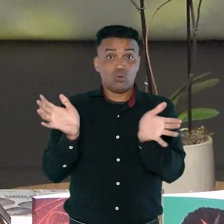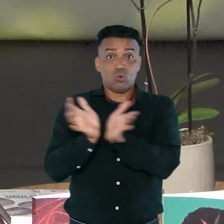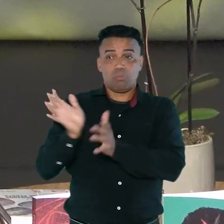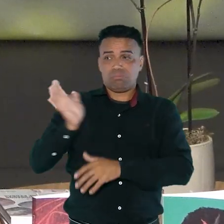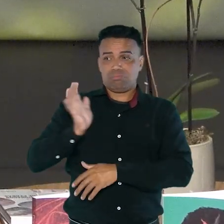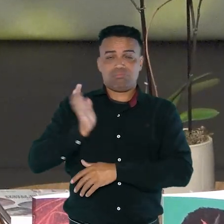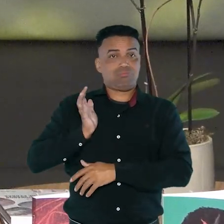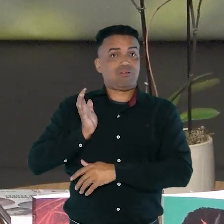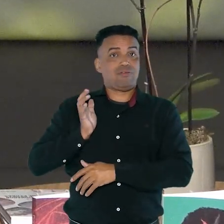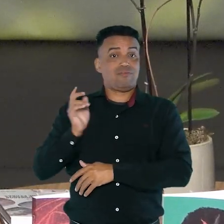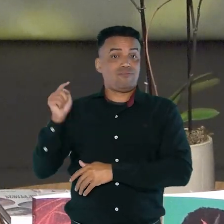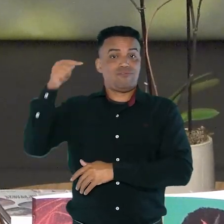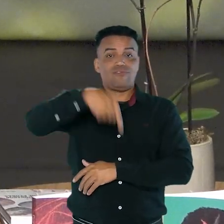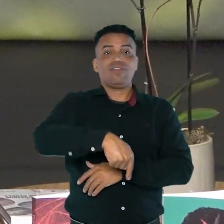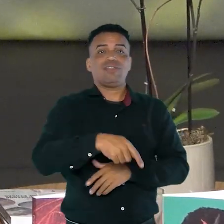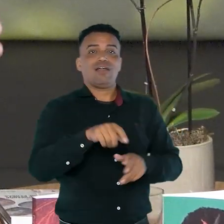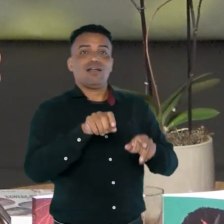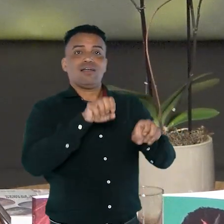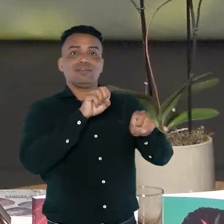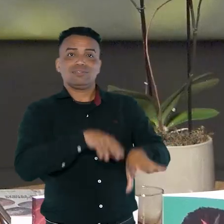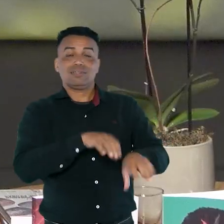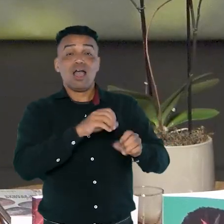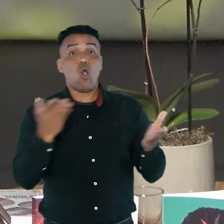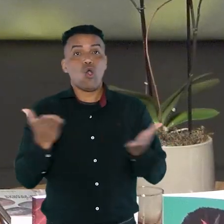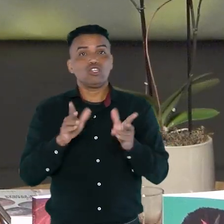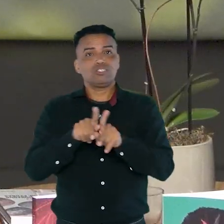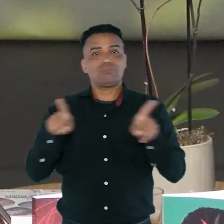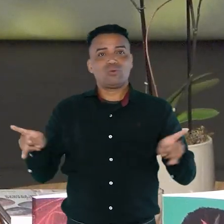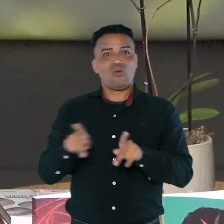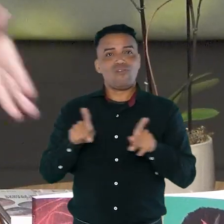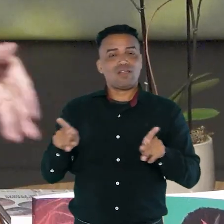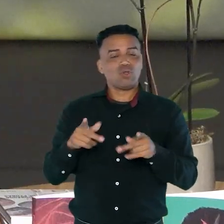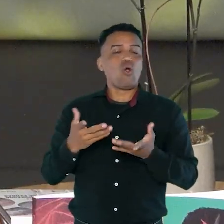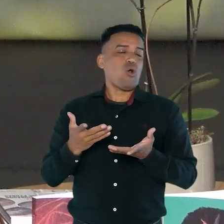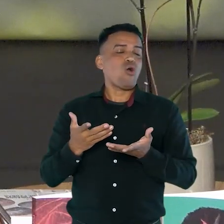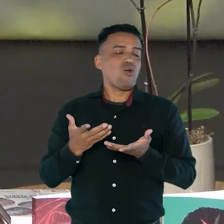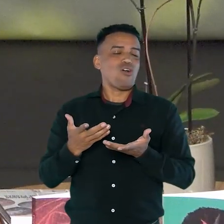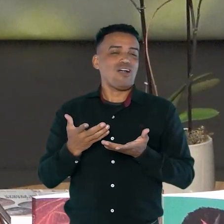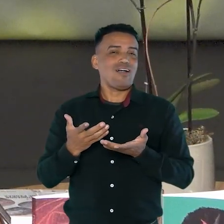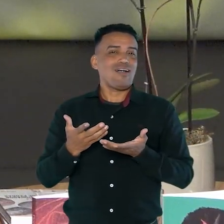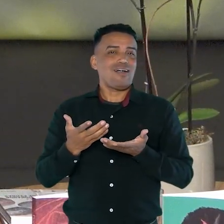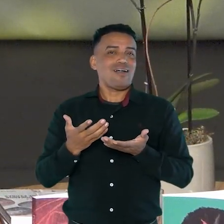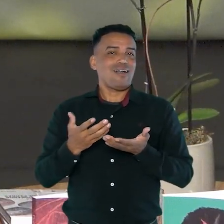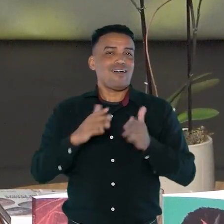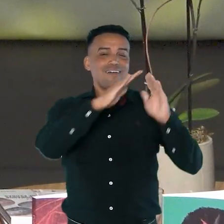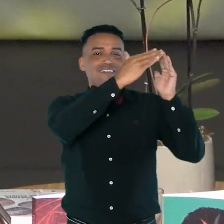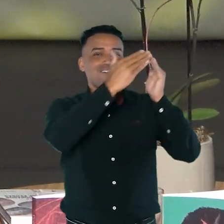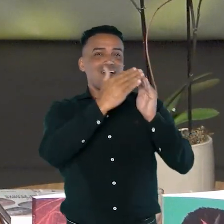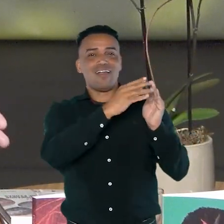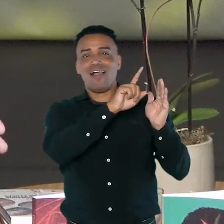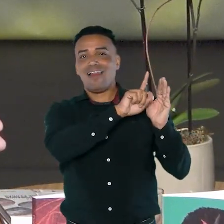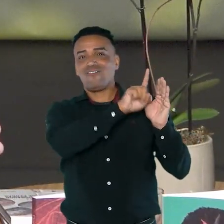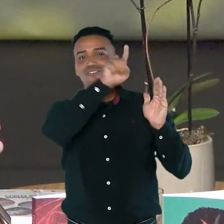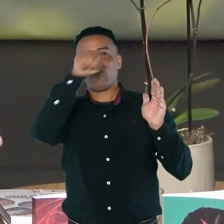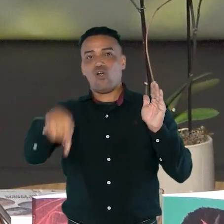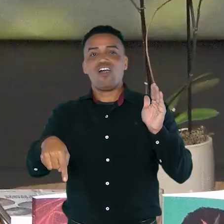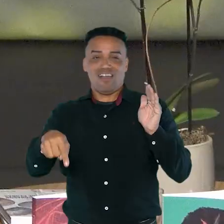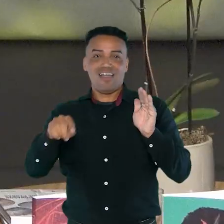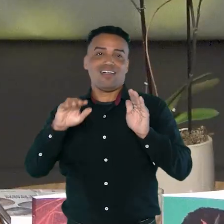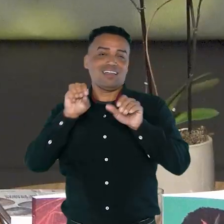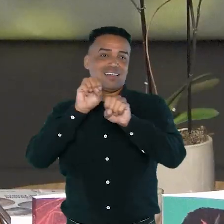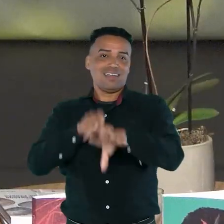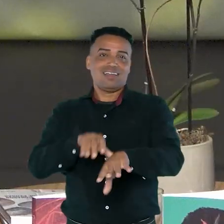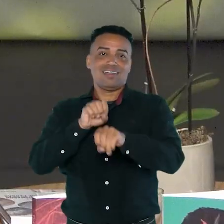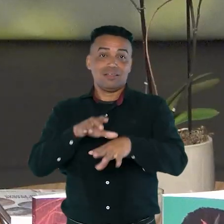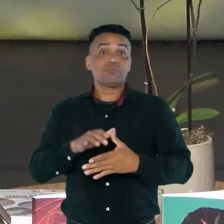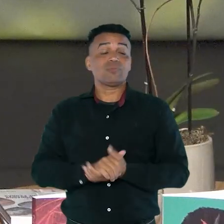aula para a gente. Hoje os professores que dão aula sentaram naquele mesmo banco. O meu livro,